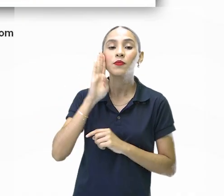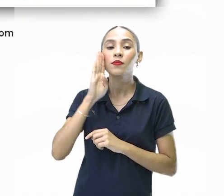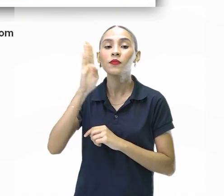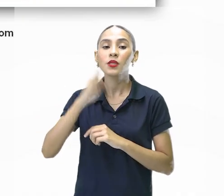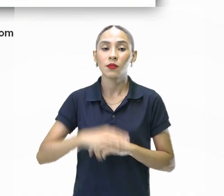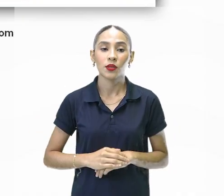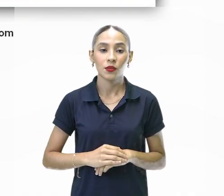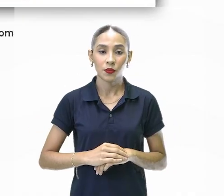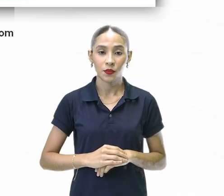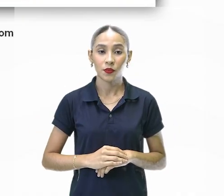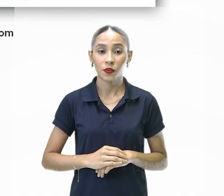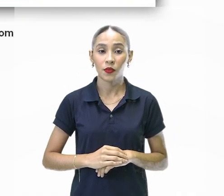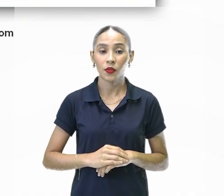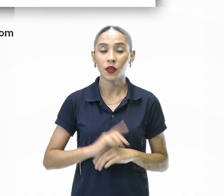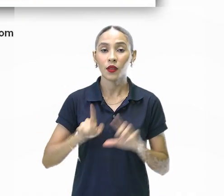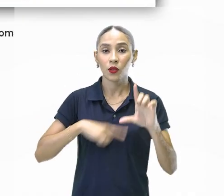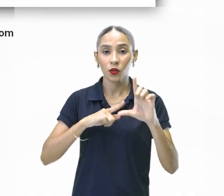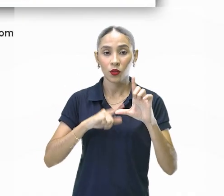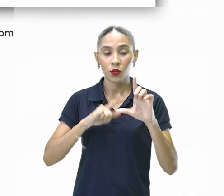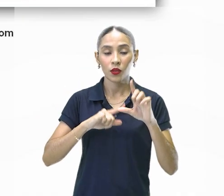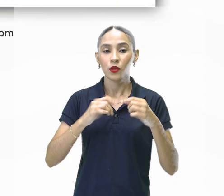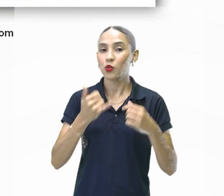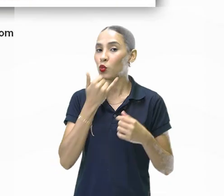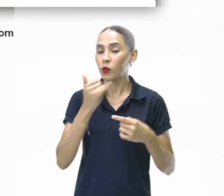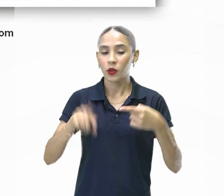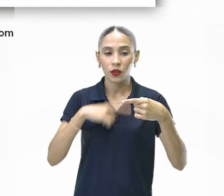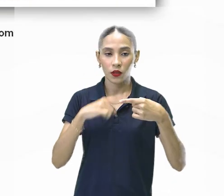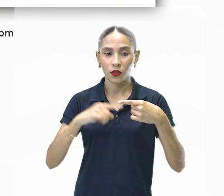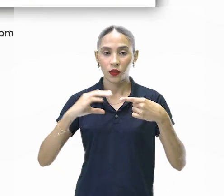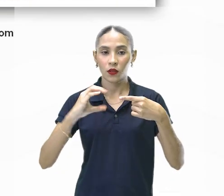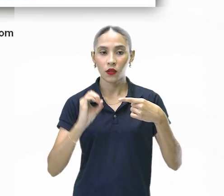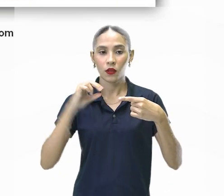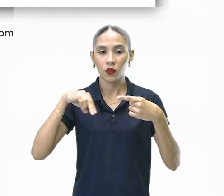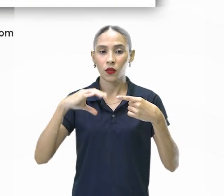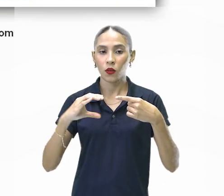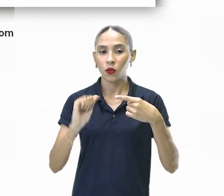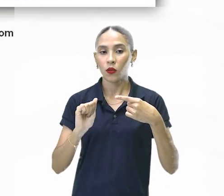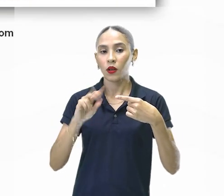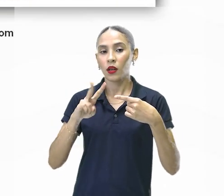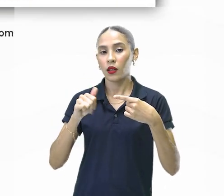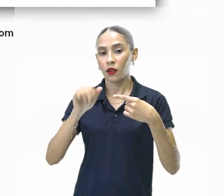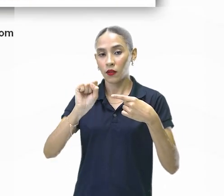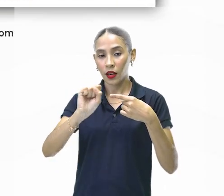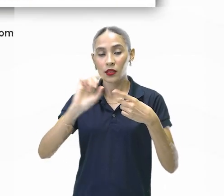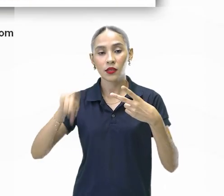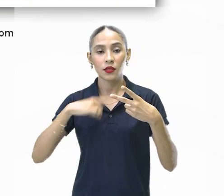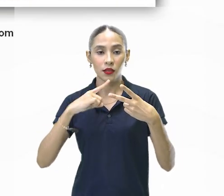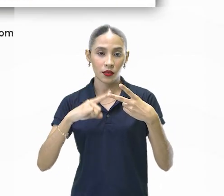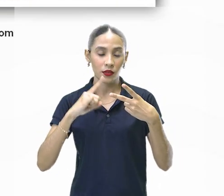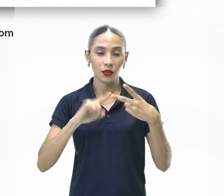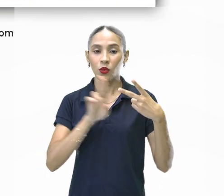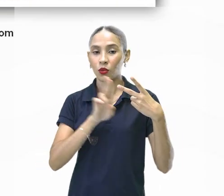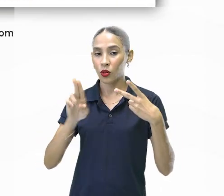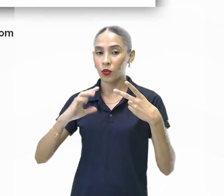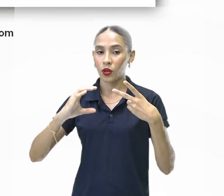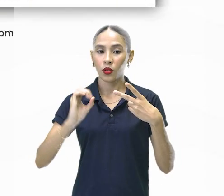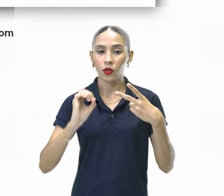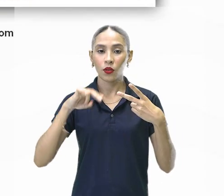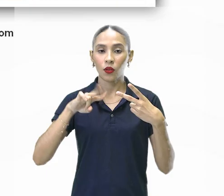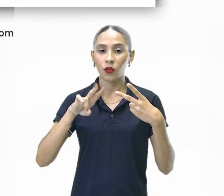principais. Lentes que nós chamamos de lentes côncavas, certo? E lentes que nós chamamos